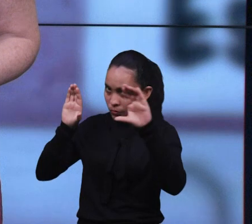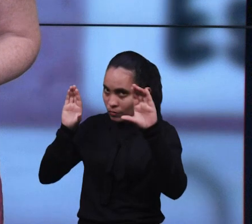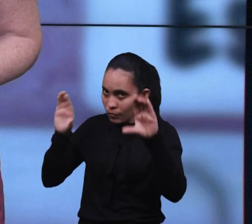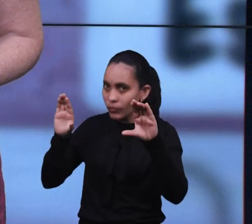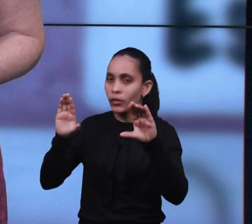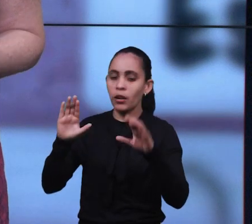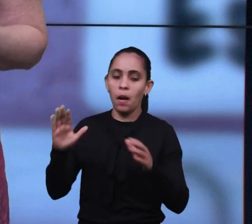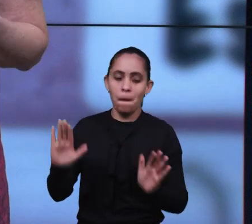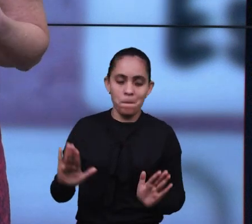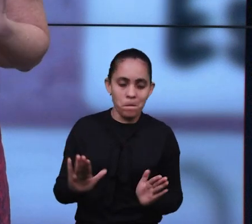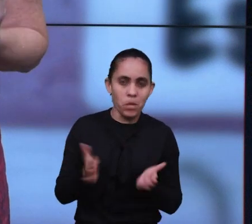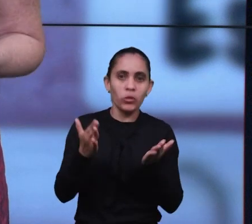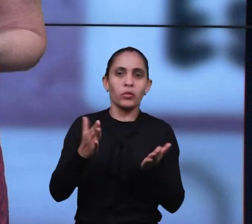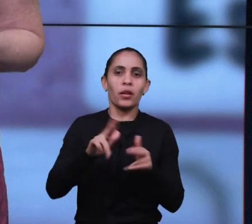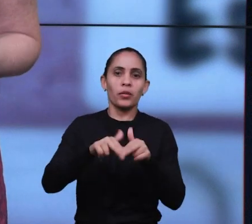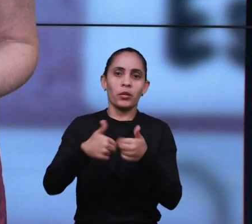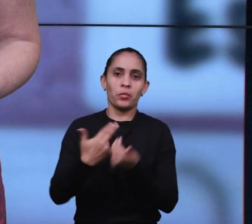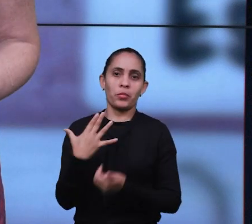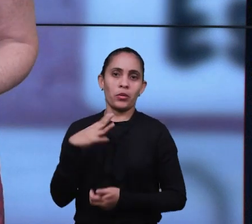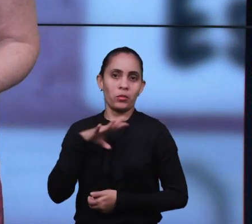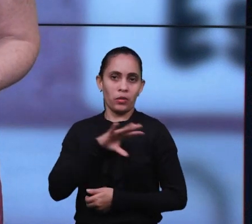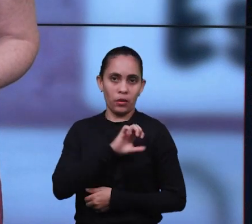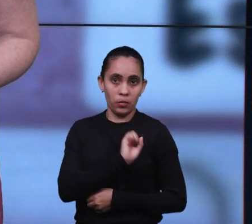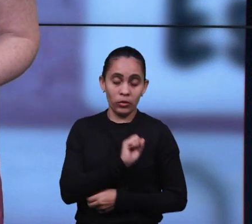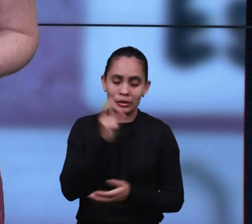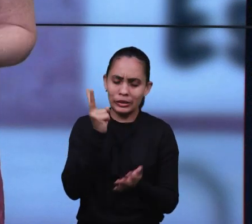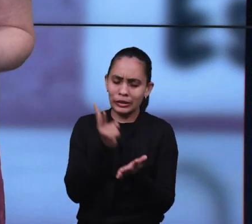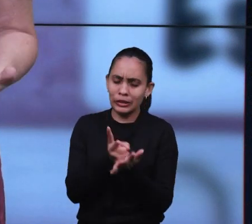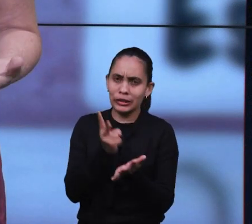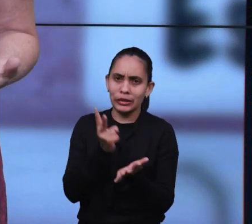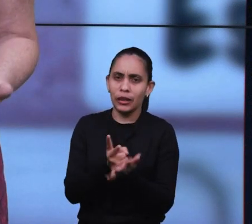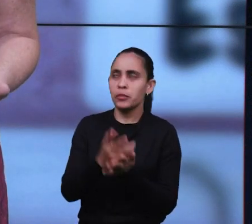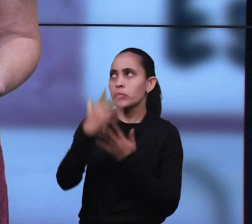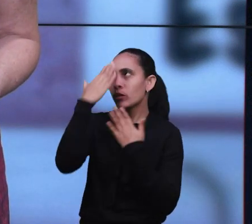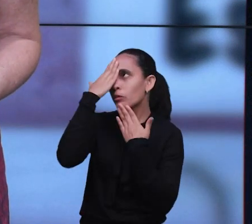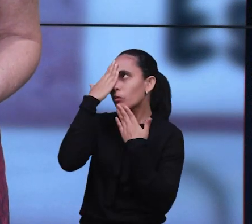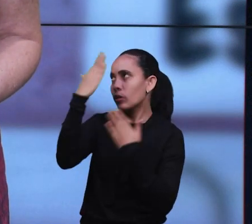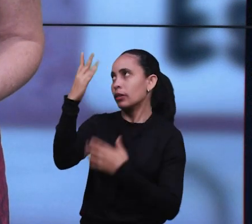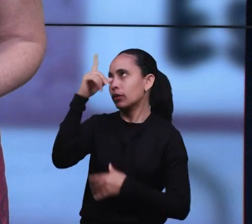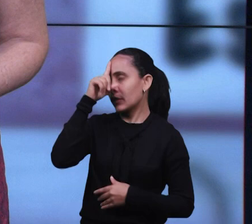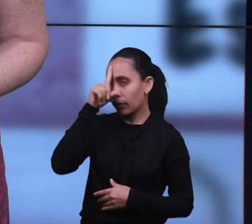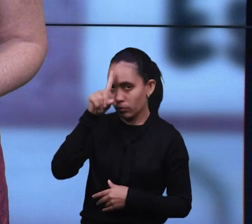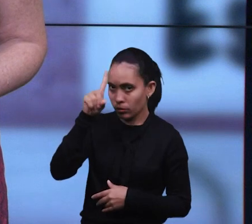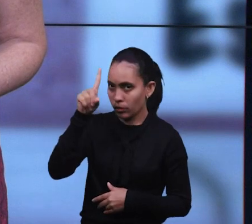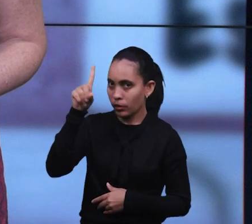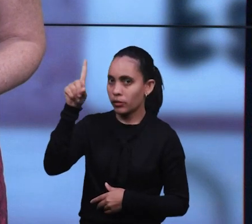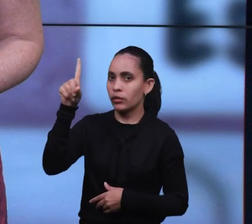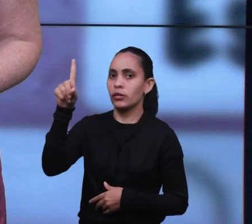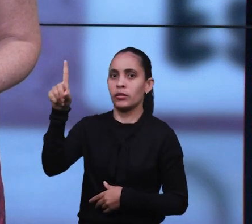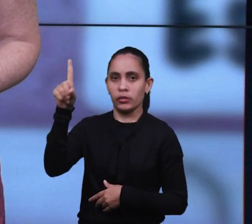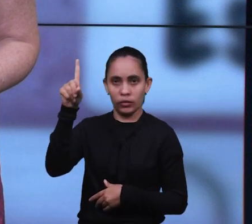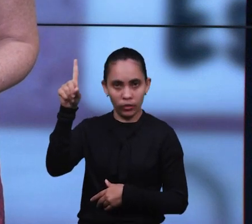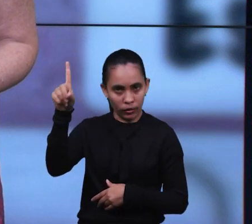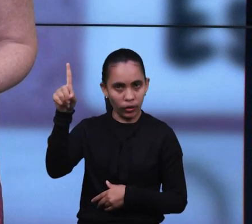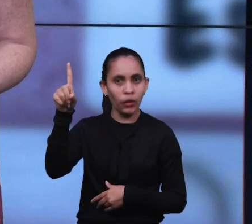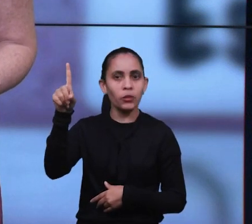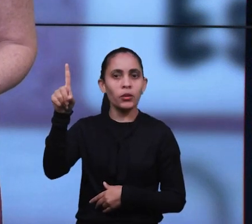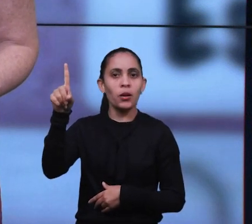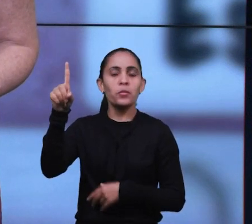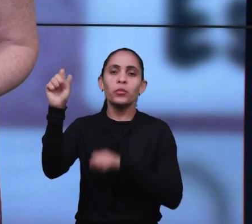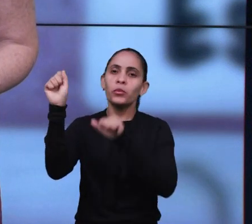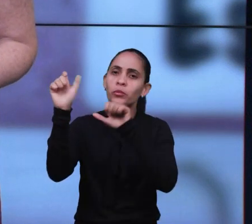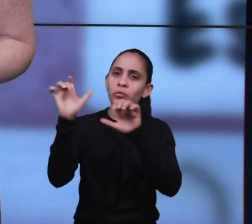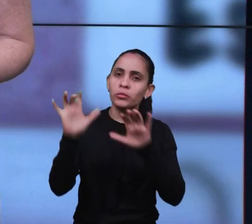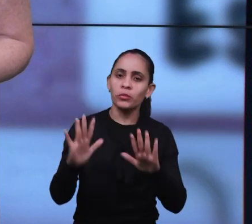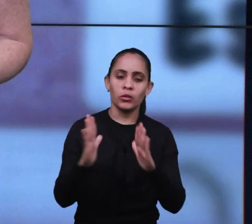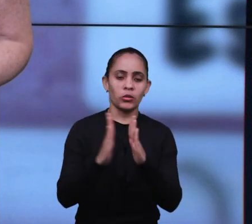nossos filhos, motivados pelo amor, sempre sendo gratos a Deus por poder